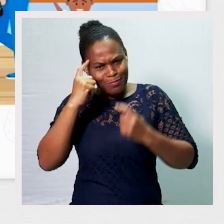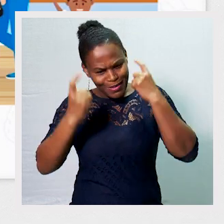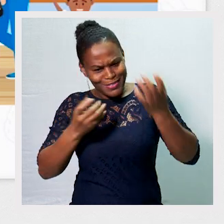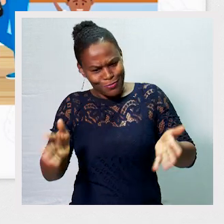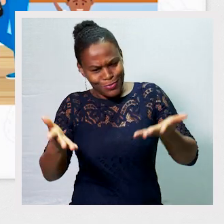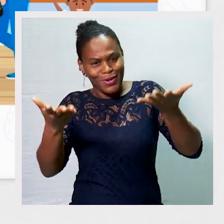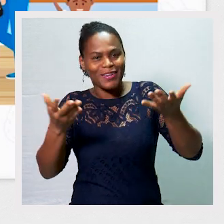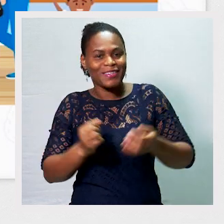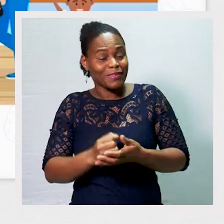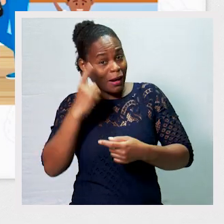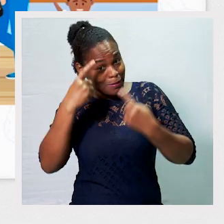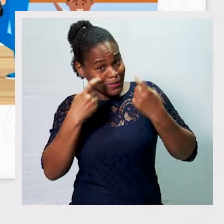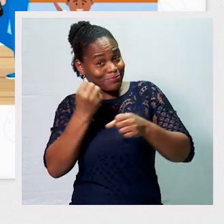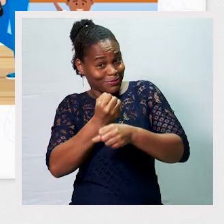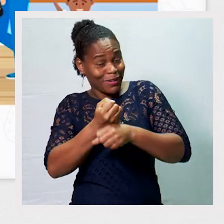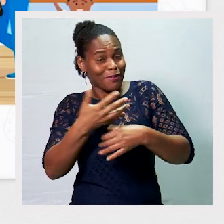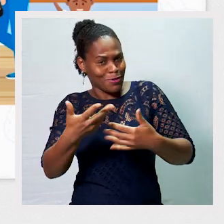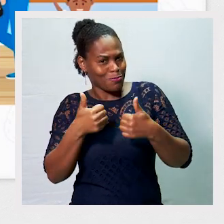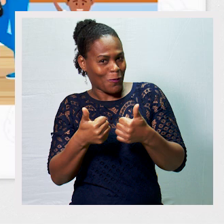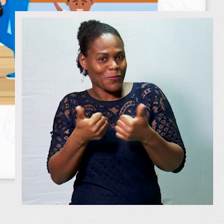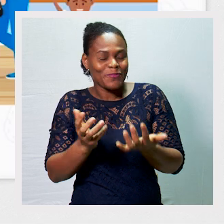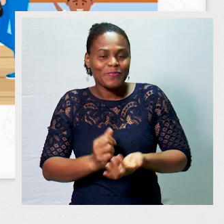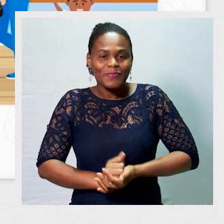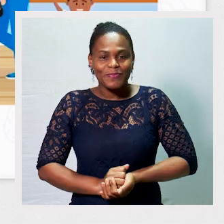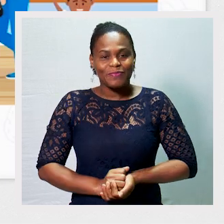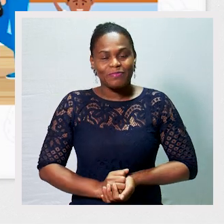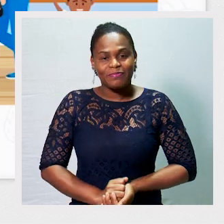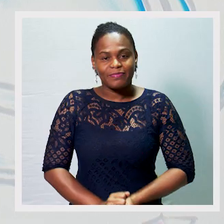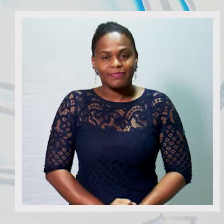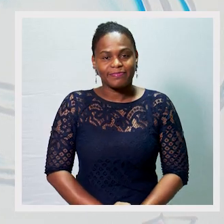Pensem, vamos lá. Cabecinha funcionar, muito bem.